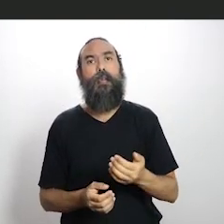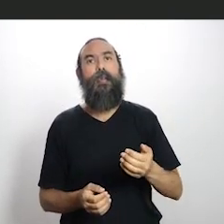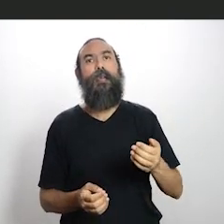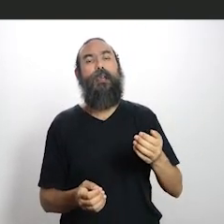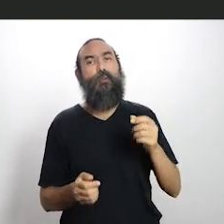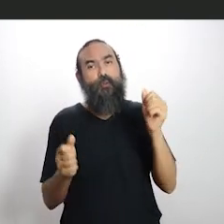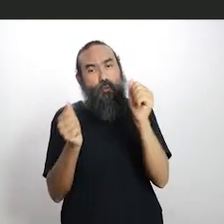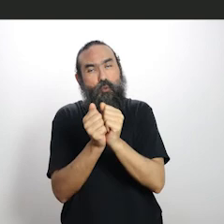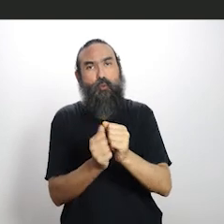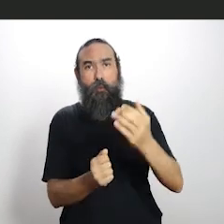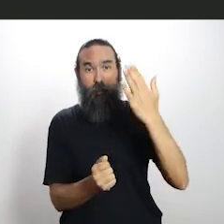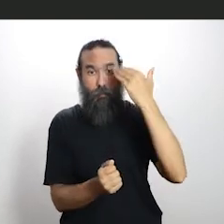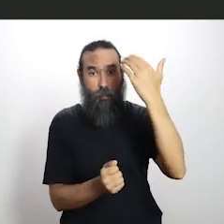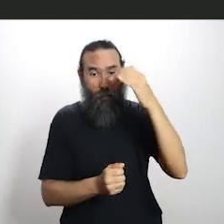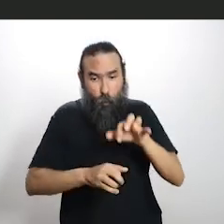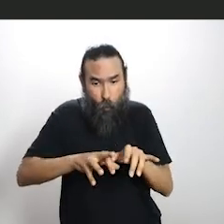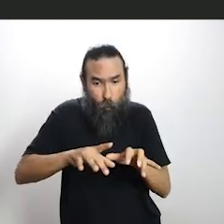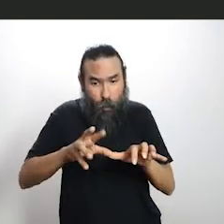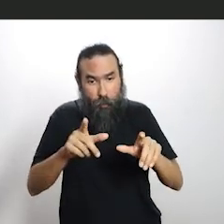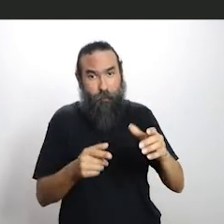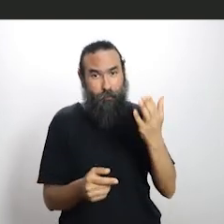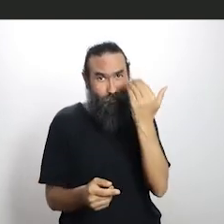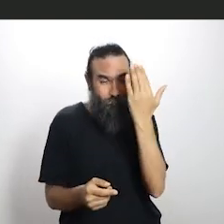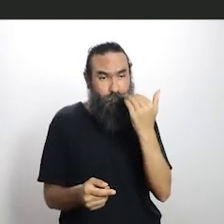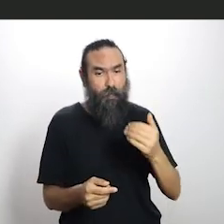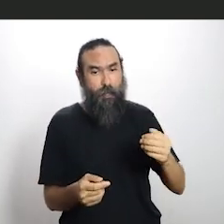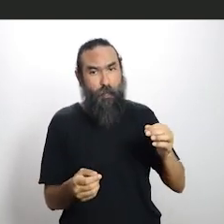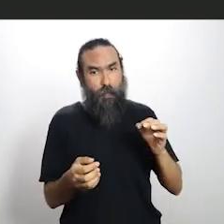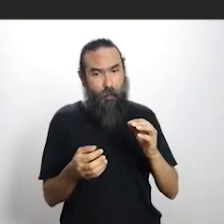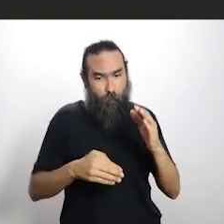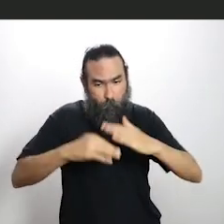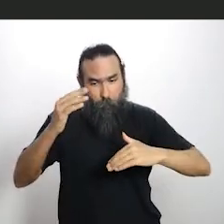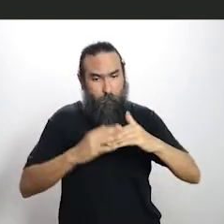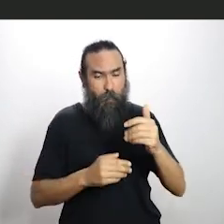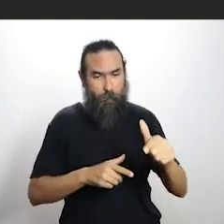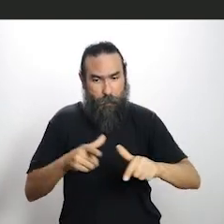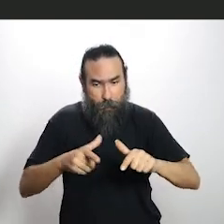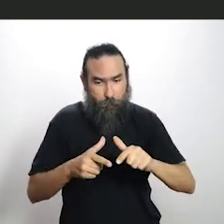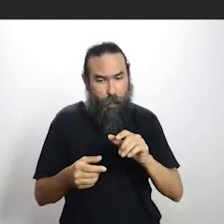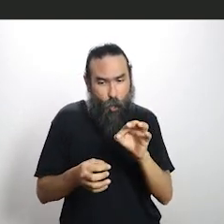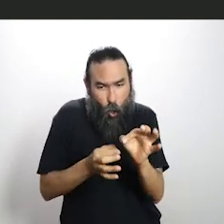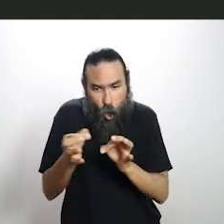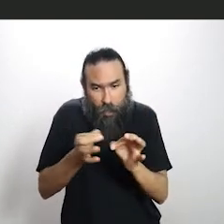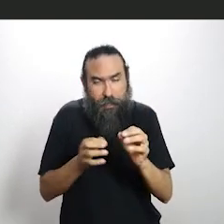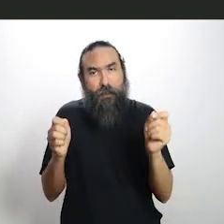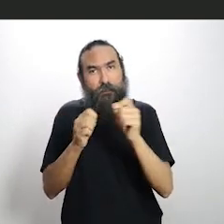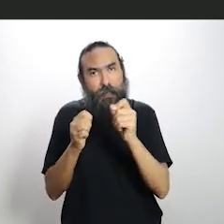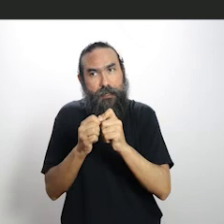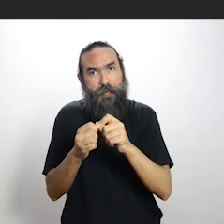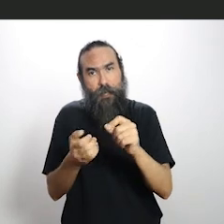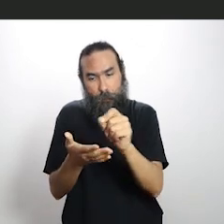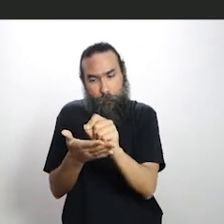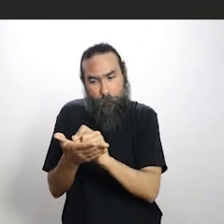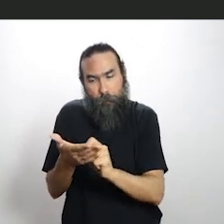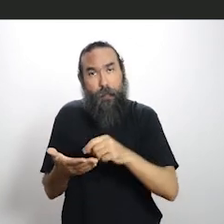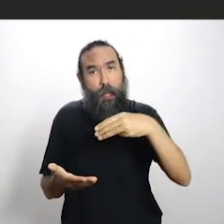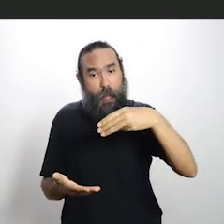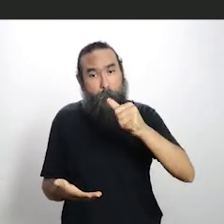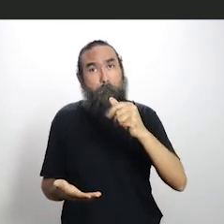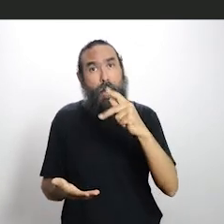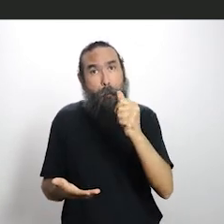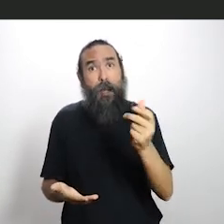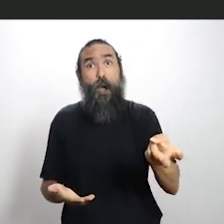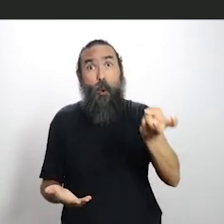intrínseca dos municípios dos conselhos municipais de vocês que fazem cultura para que